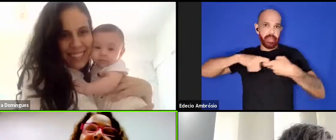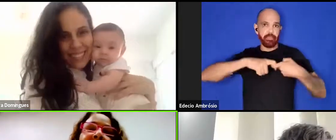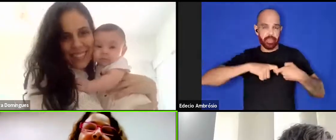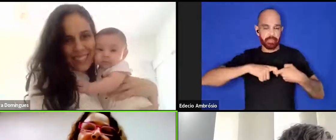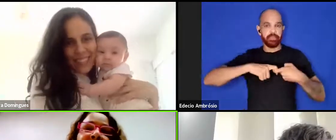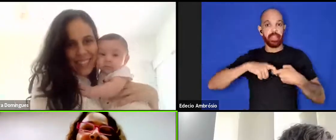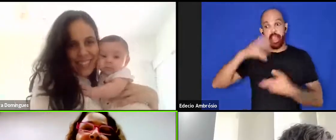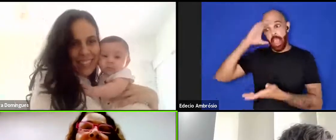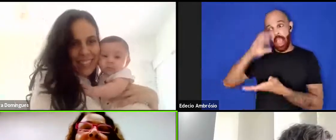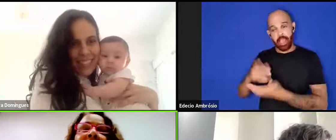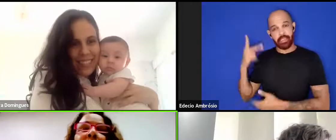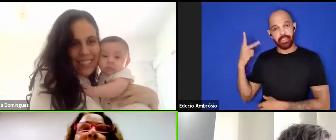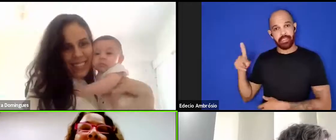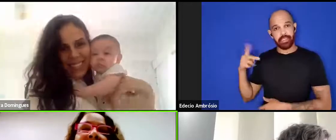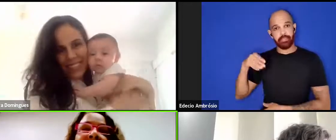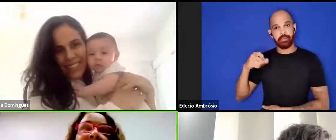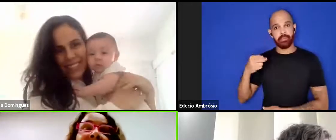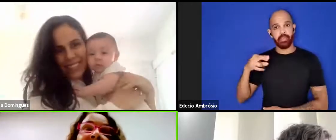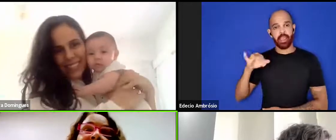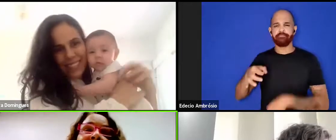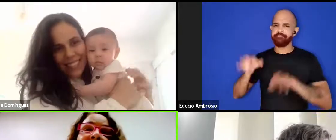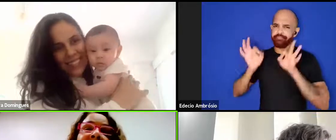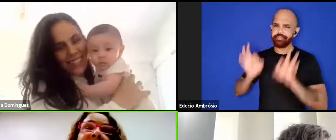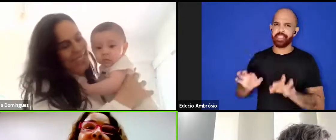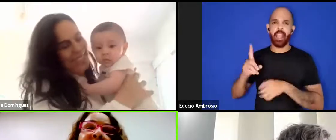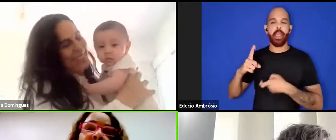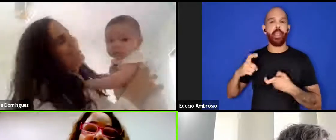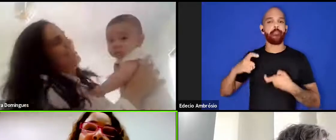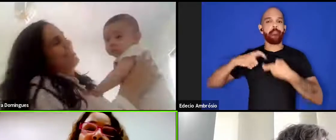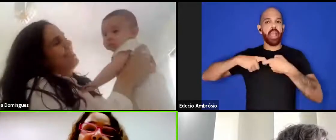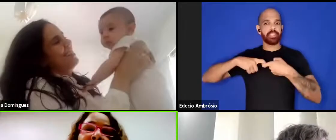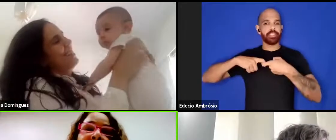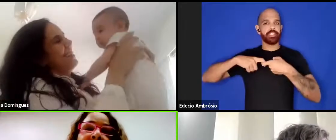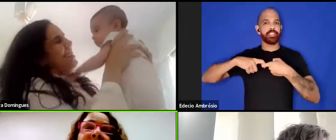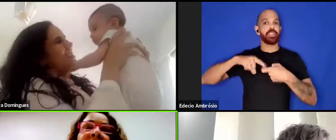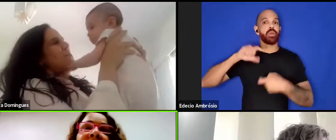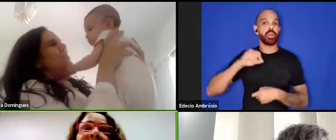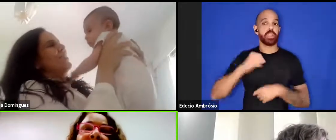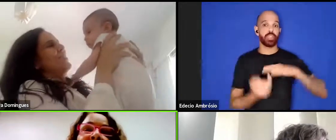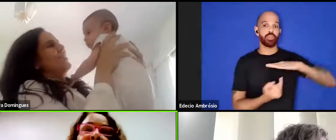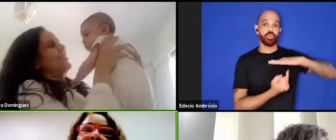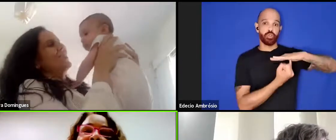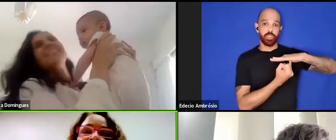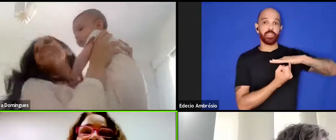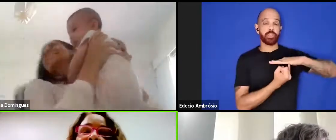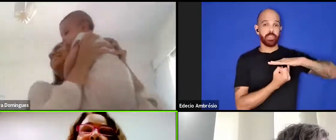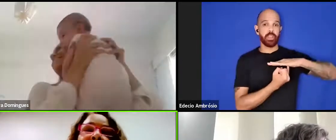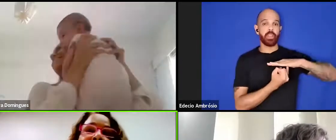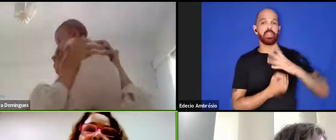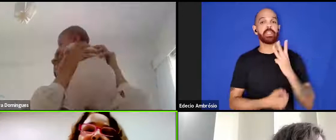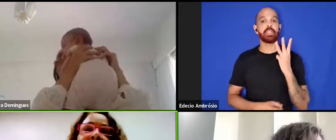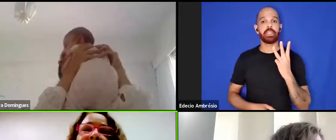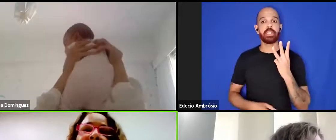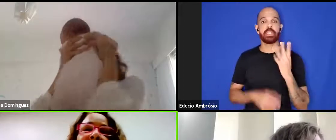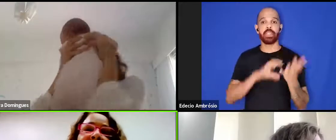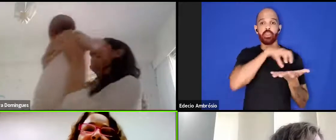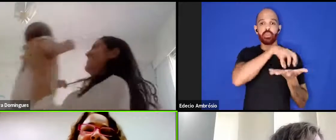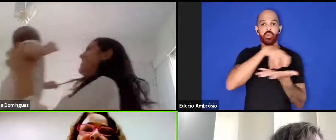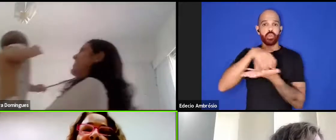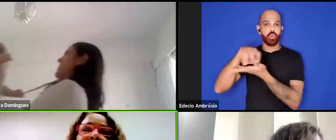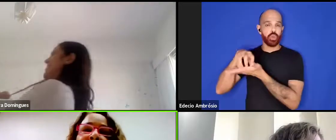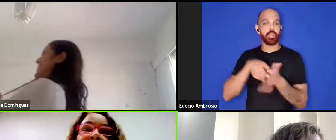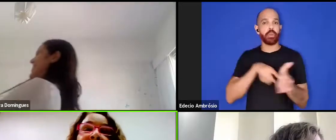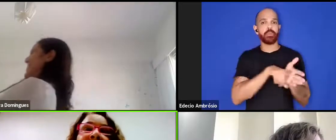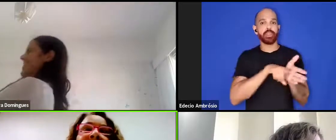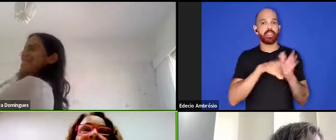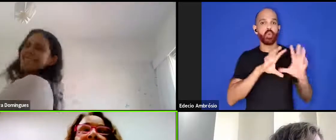da Maíra é exatamente isso. É uma parceria na nossa instituição, entre 3 unidades, pesquisadores de 3